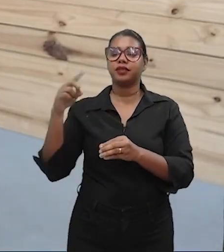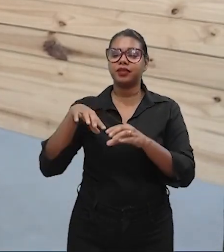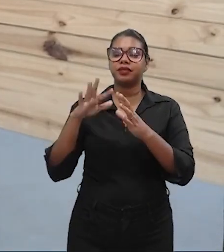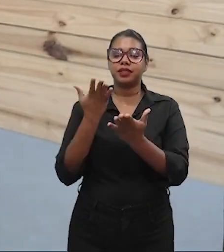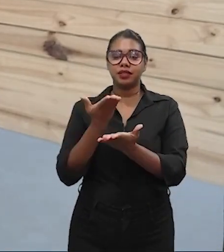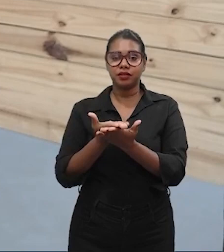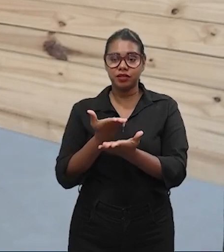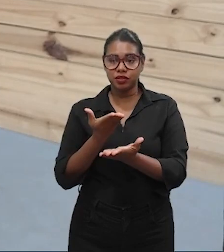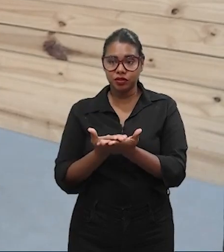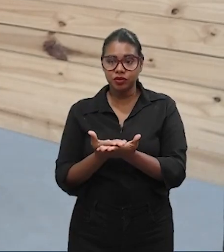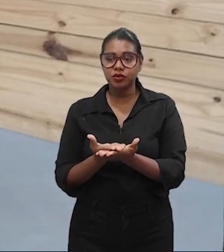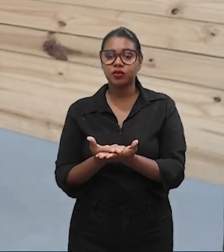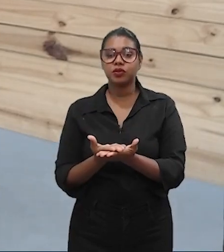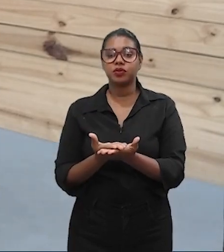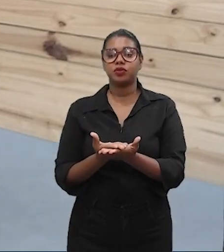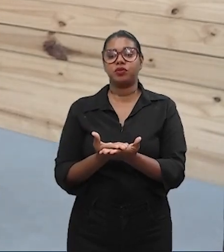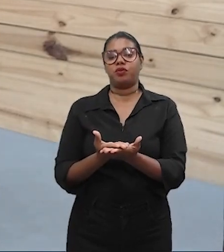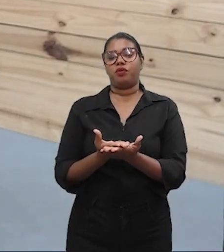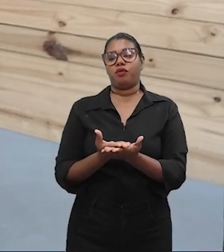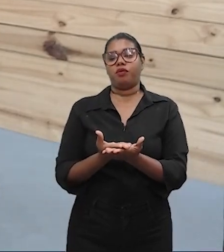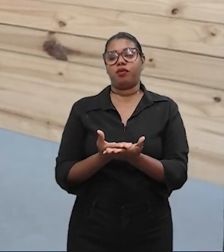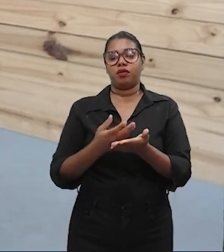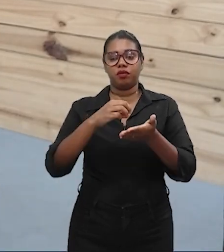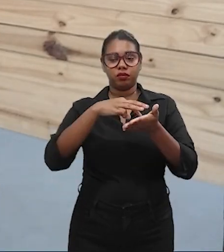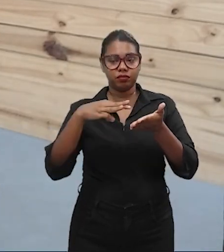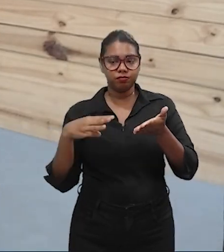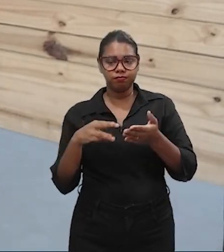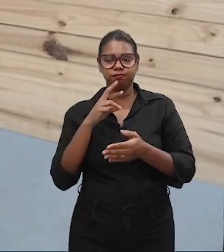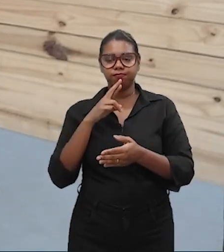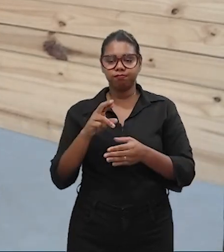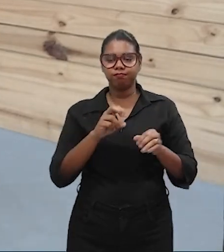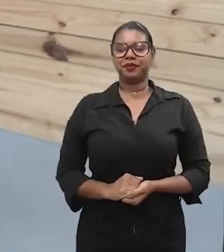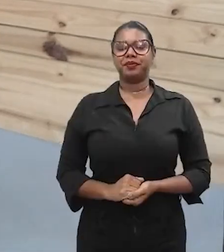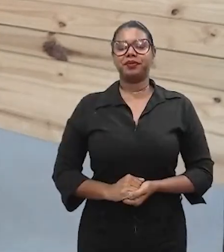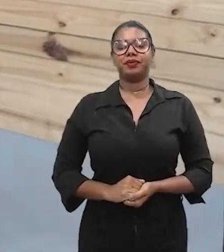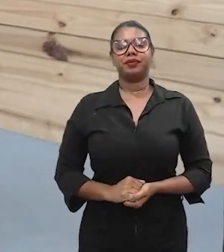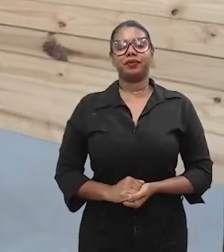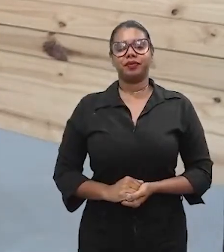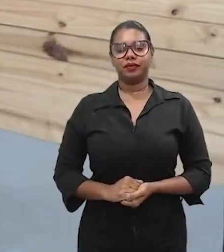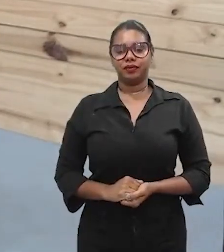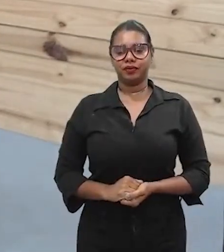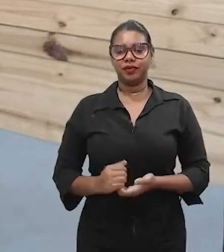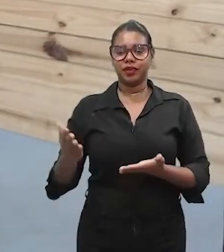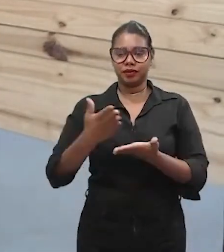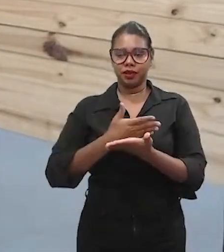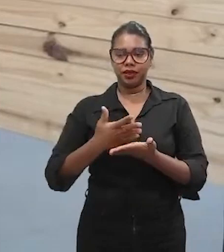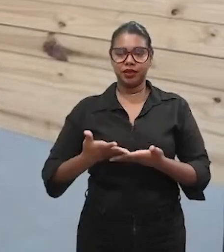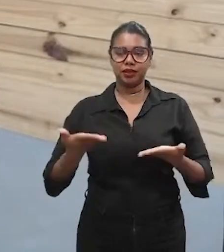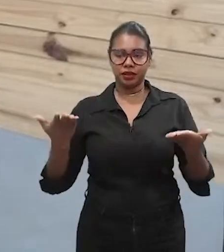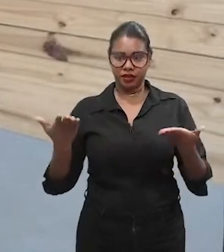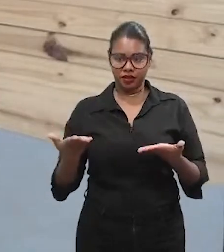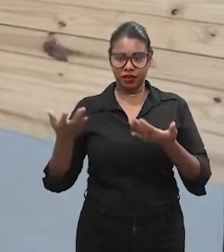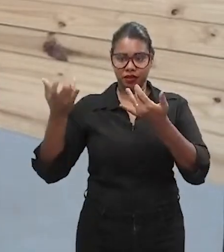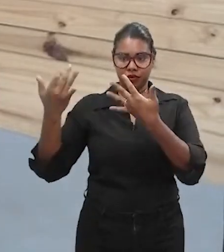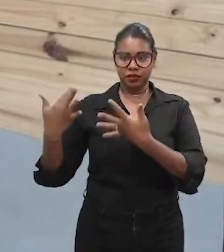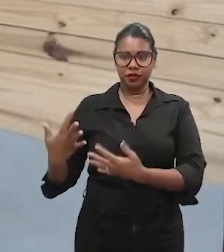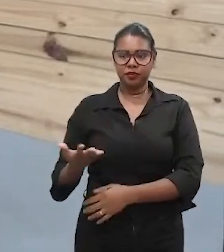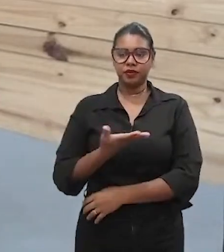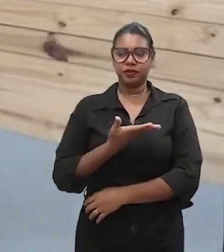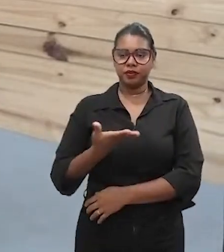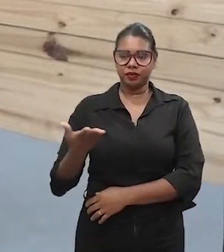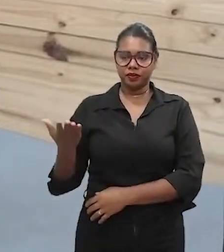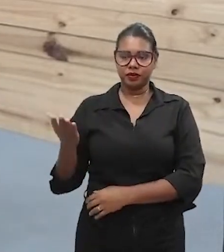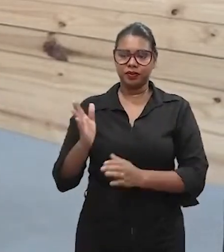quarta-feira para fazer a sua atividade semanal. Ok? Para iniciar, eu queria falar para vocês sobre o